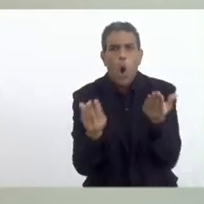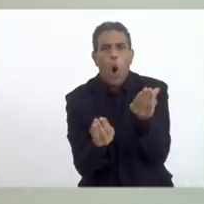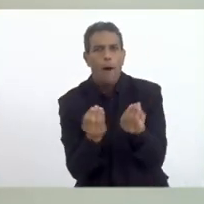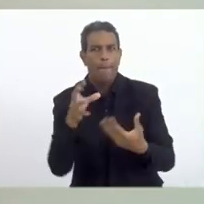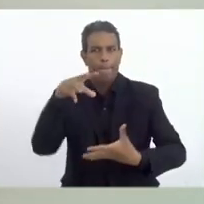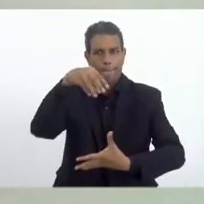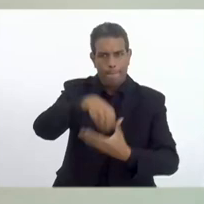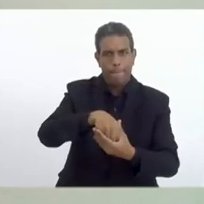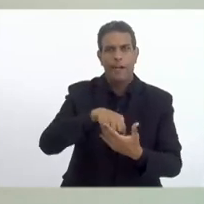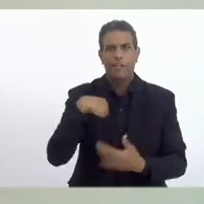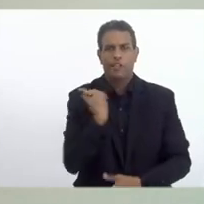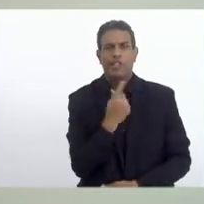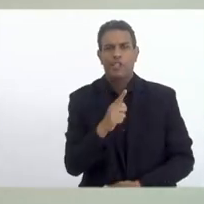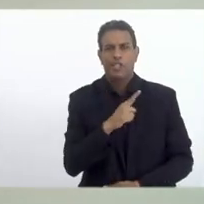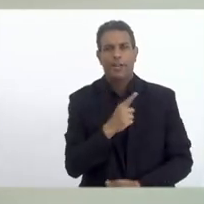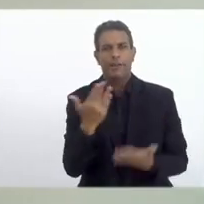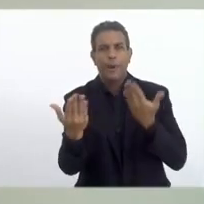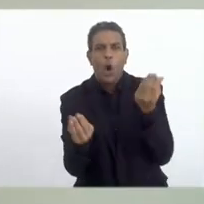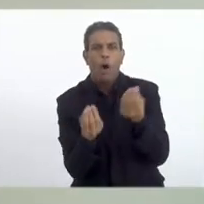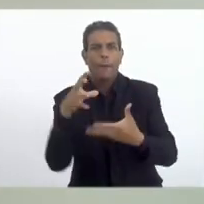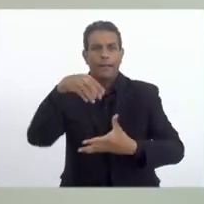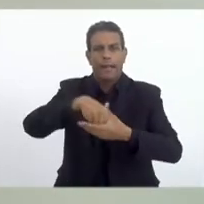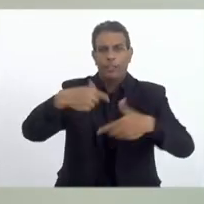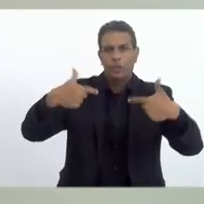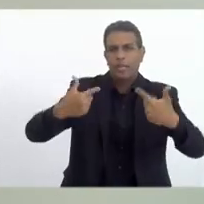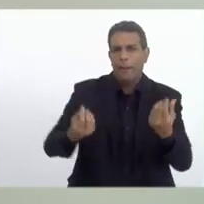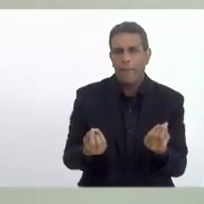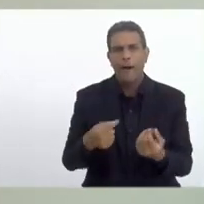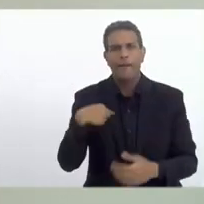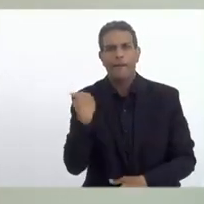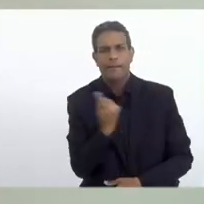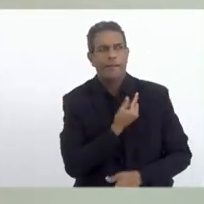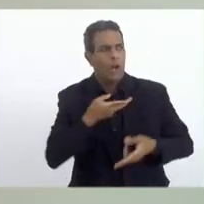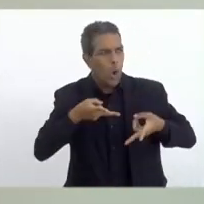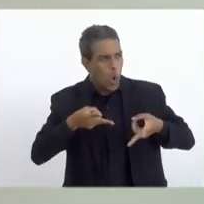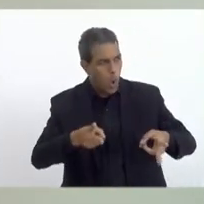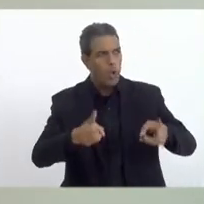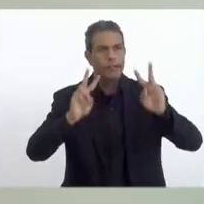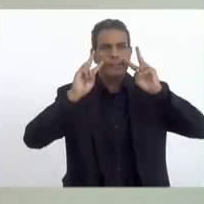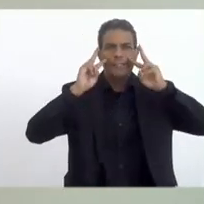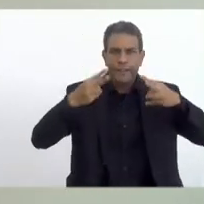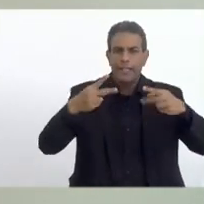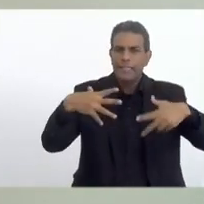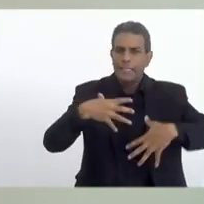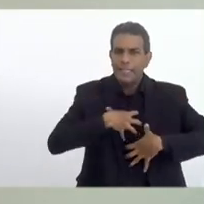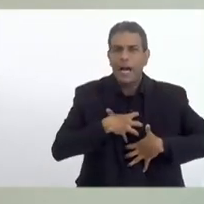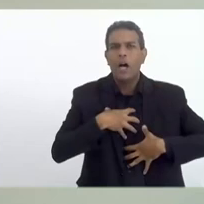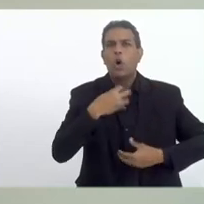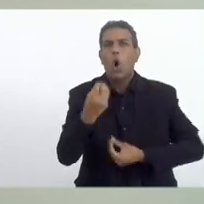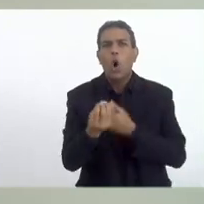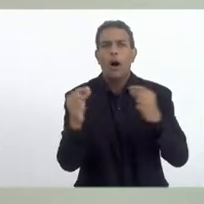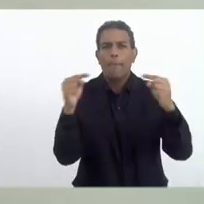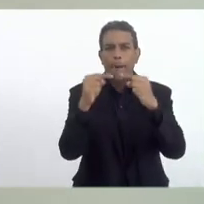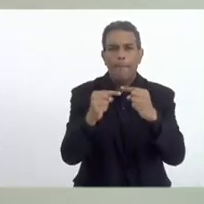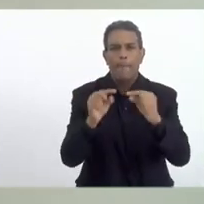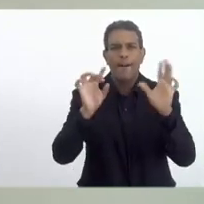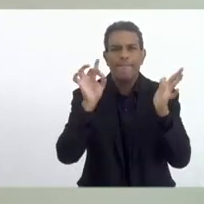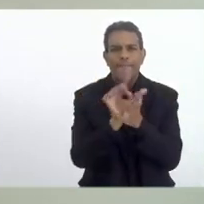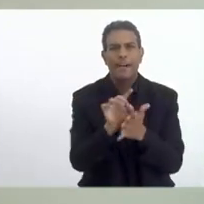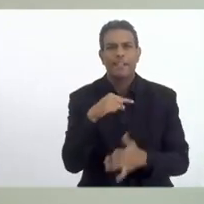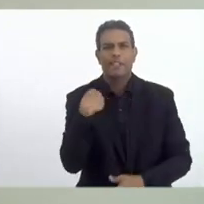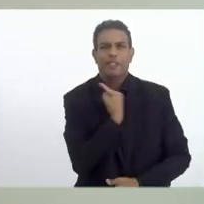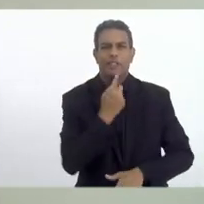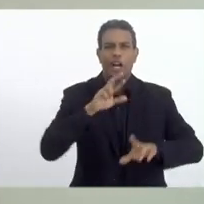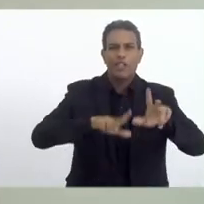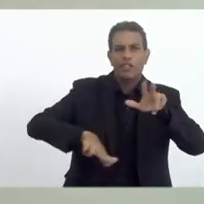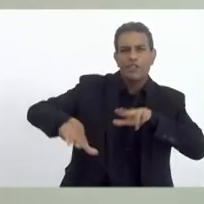distinção financeira que a gente tem, a relação de trabalho, mas que a gente quer que continue reconhecida essa distinção, porém apenas uma aproximação mais real